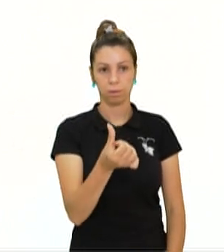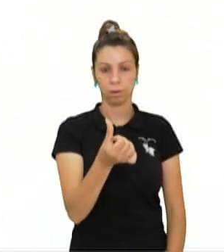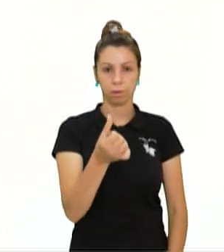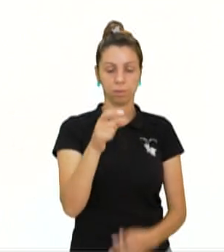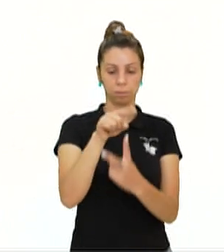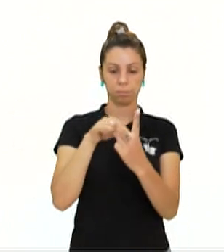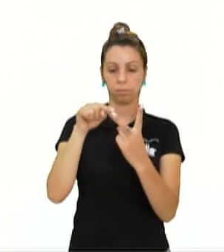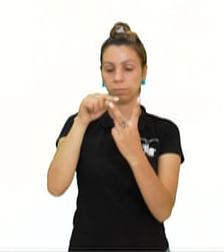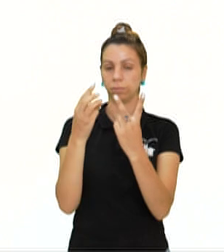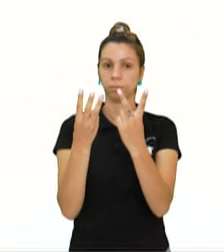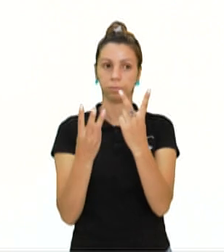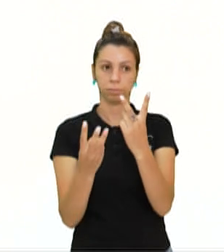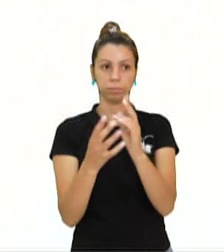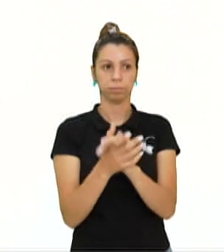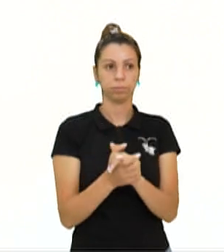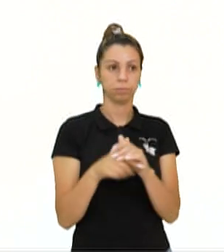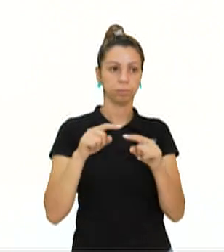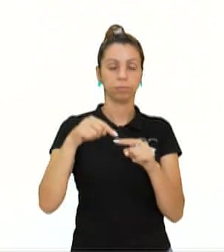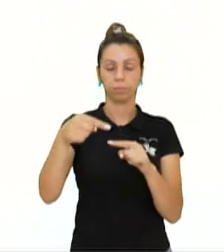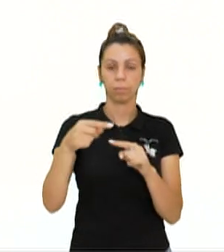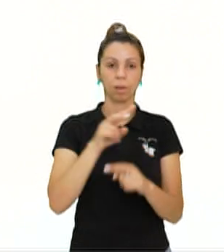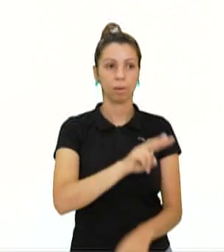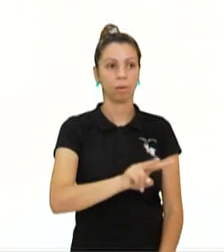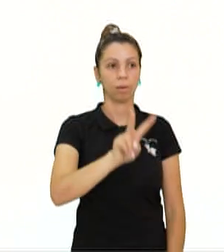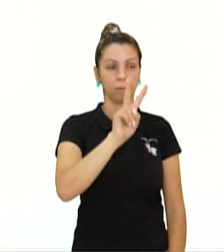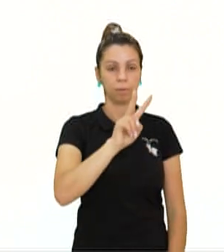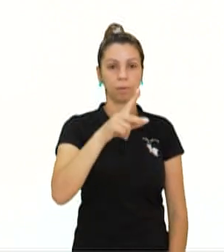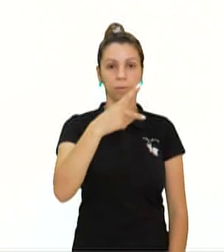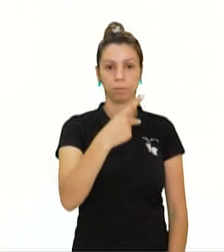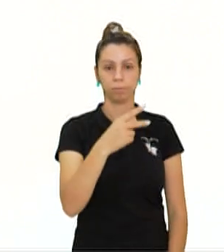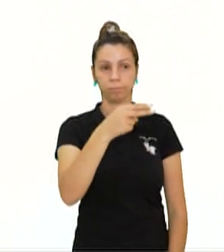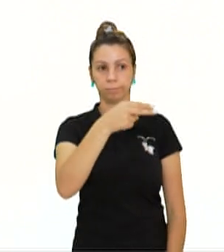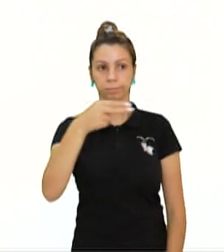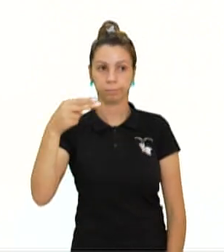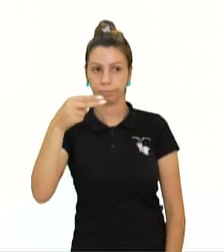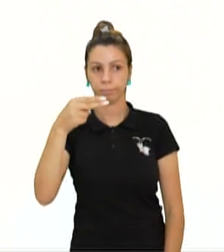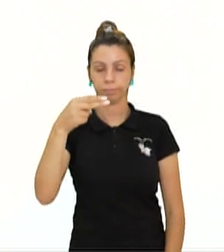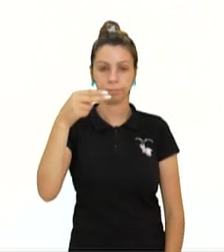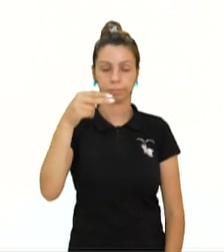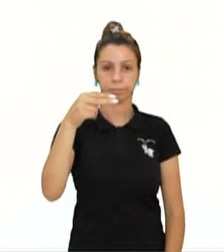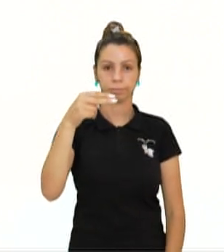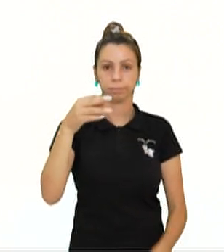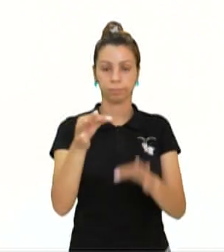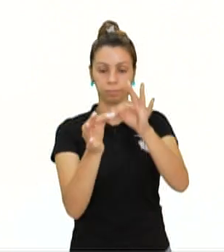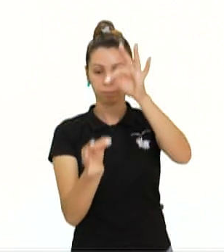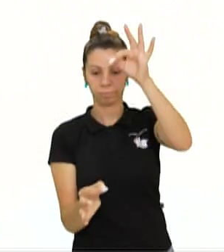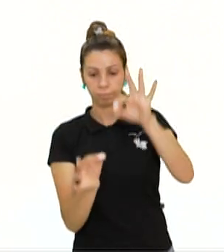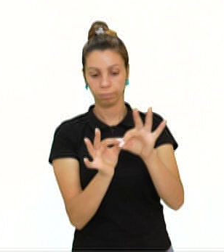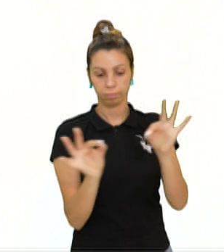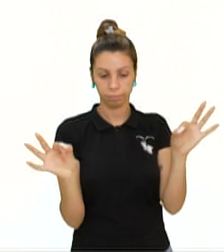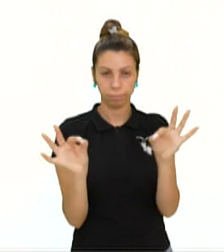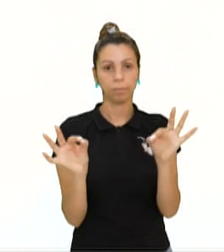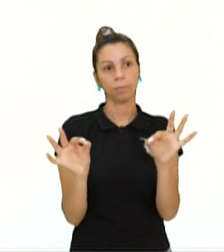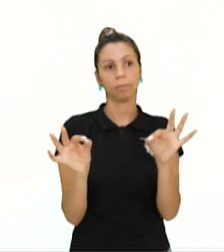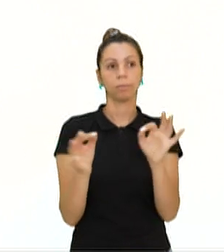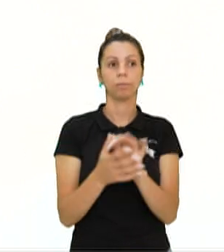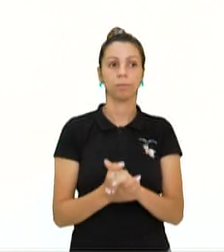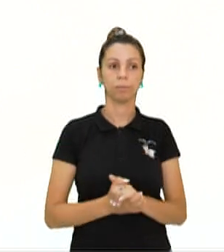tranquilo ali. Vamos para o próximo. Volume igual a área da base vezes a altura. 96 vezes